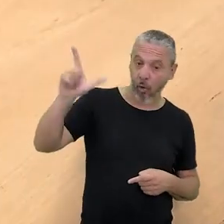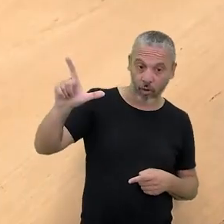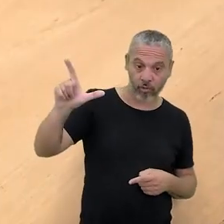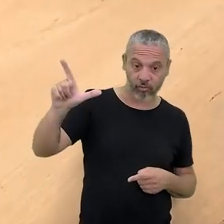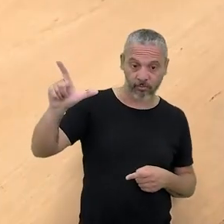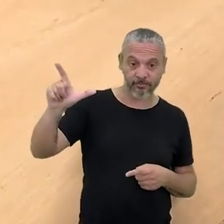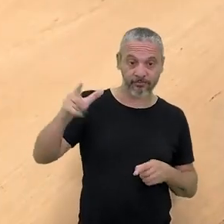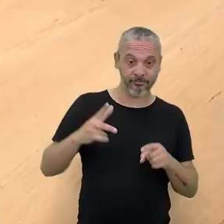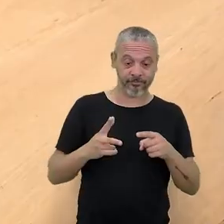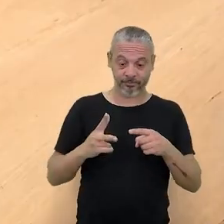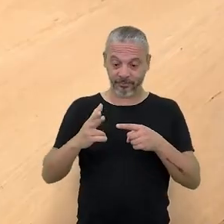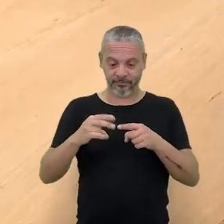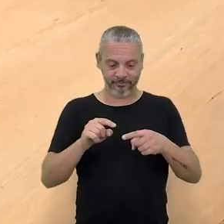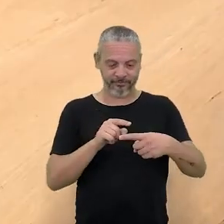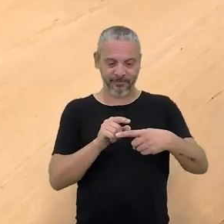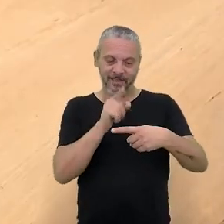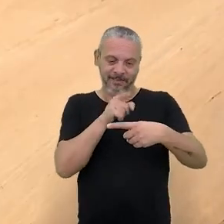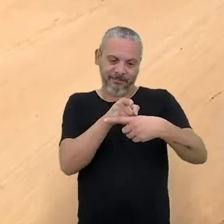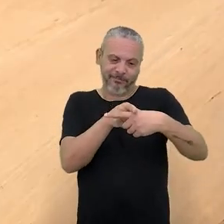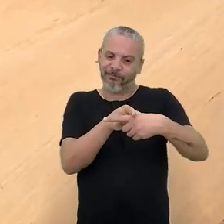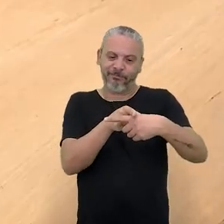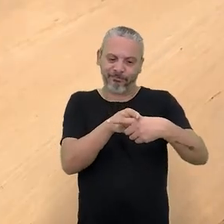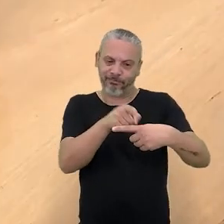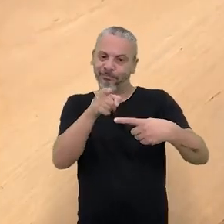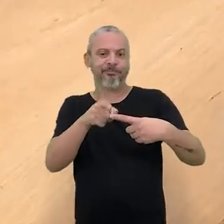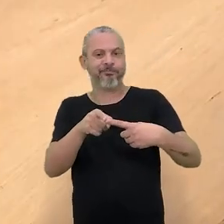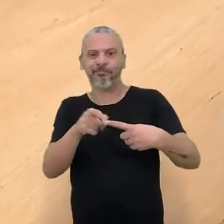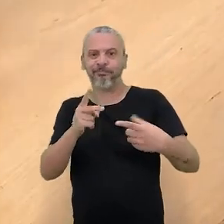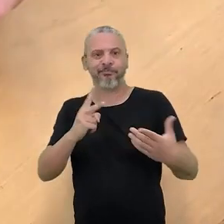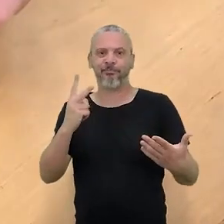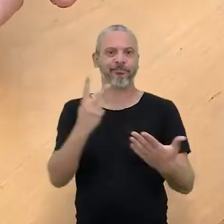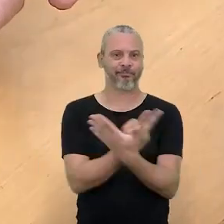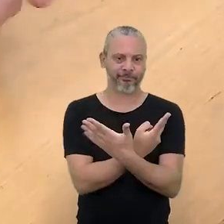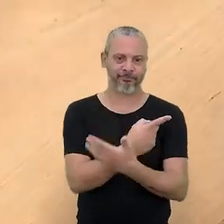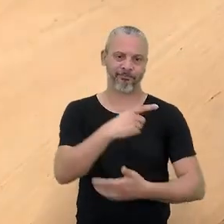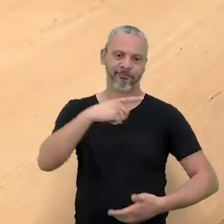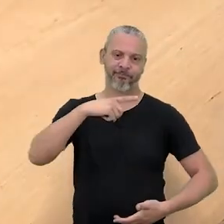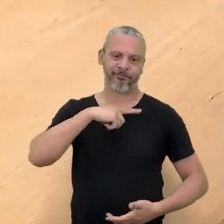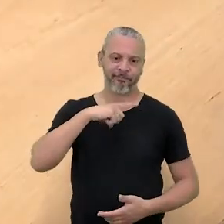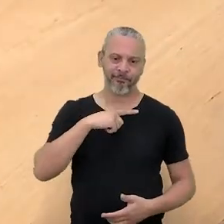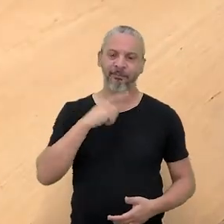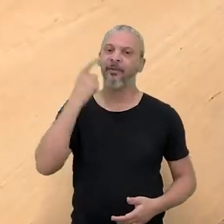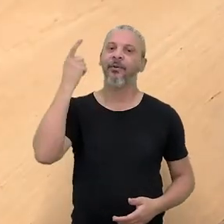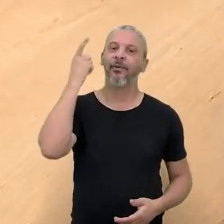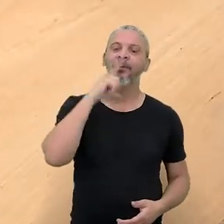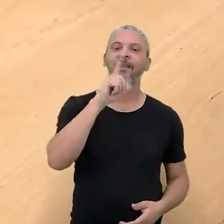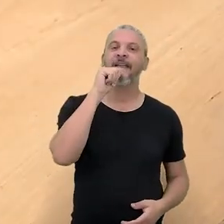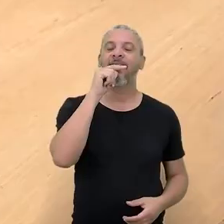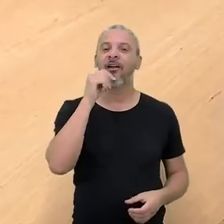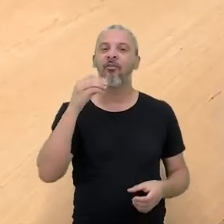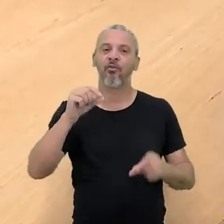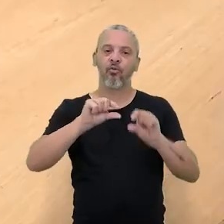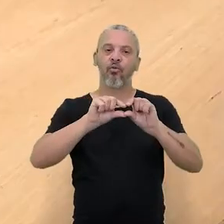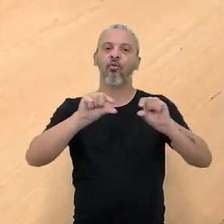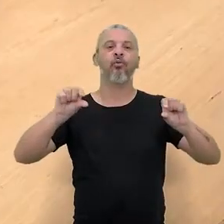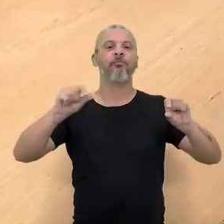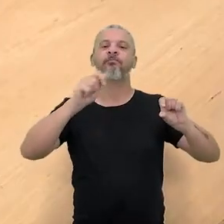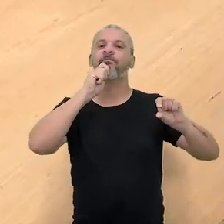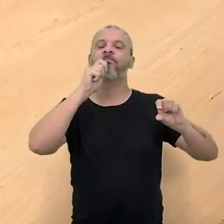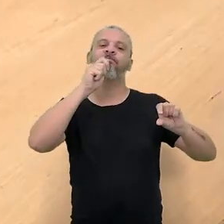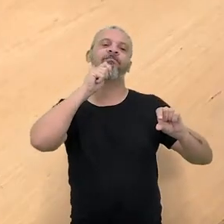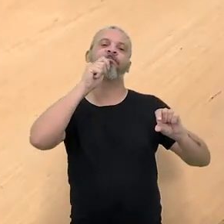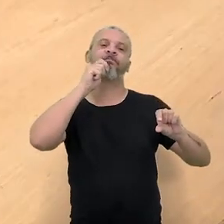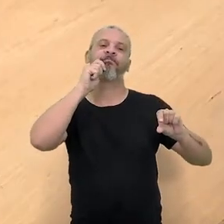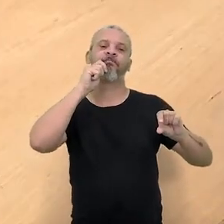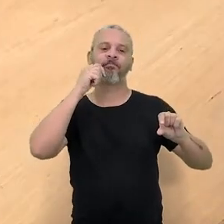lado, o que pode acontecer? Pode acontecer, vai acontecer no caso, você não vai ter o armazenamento de água, então